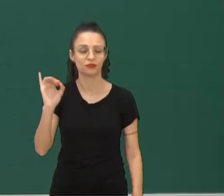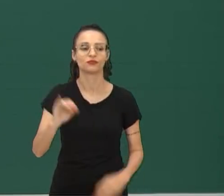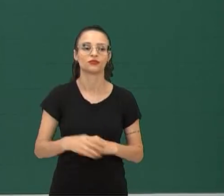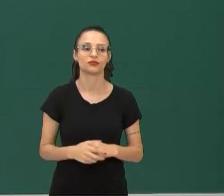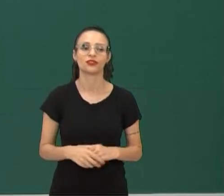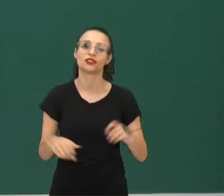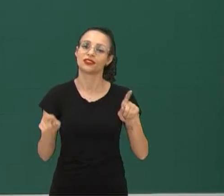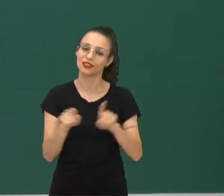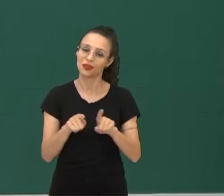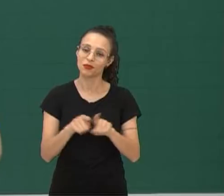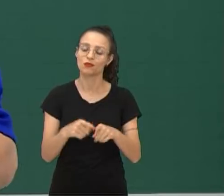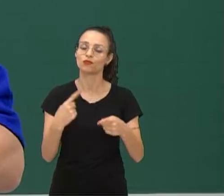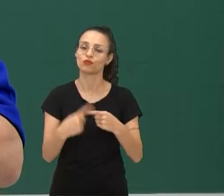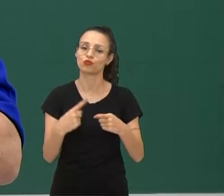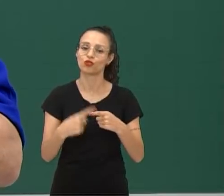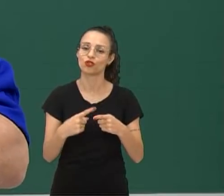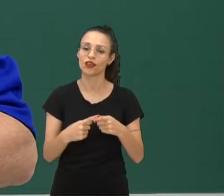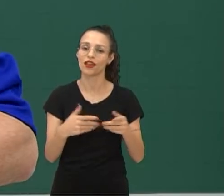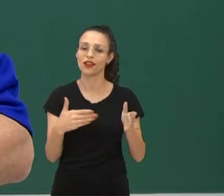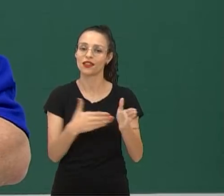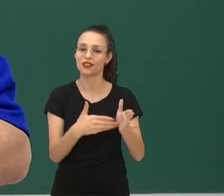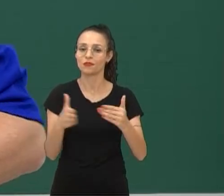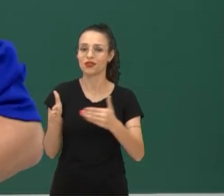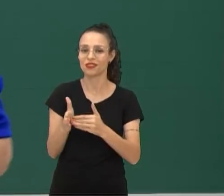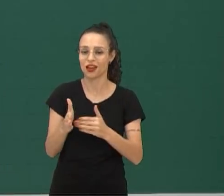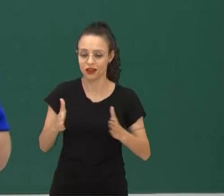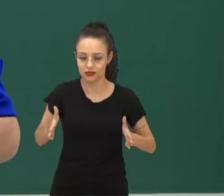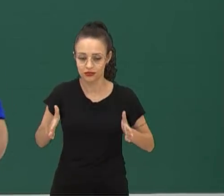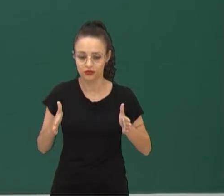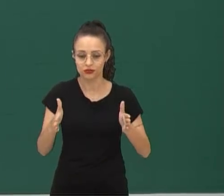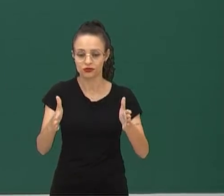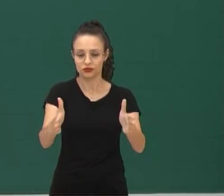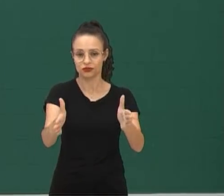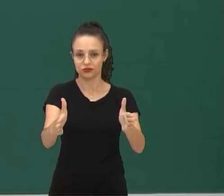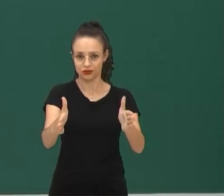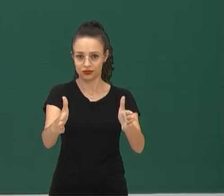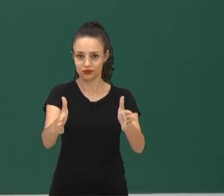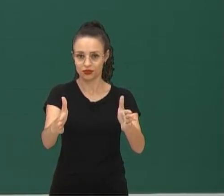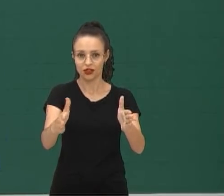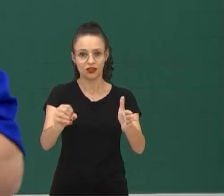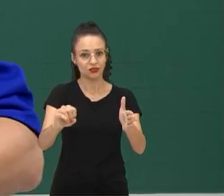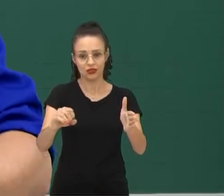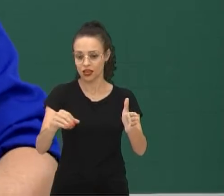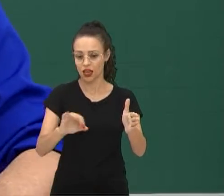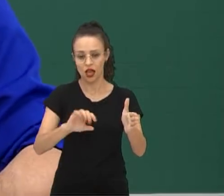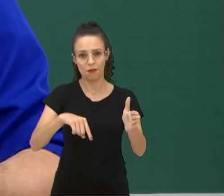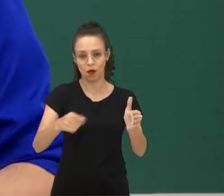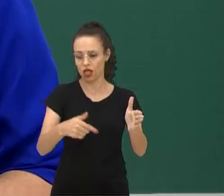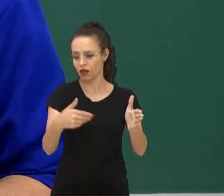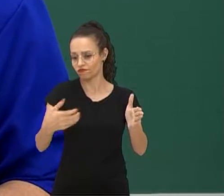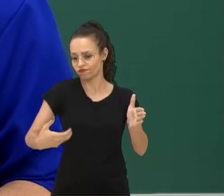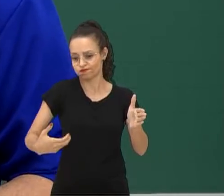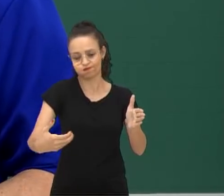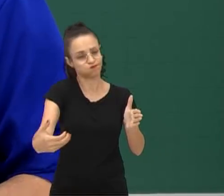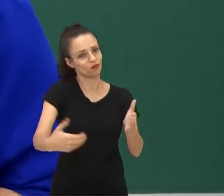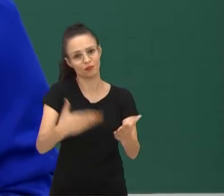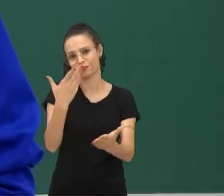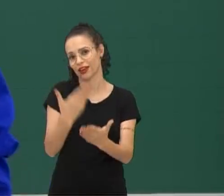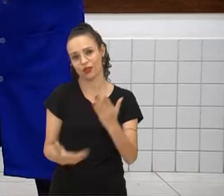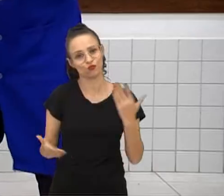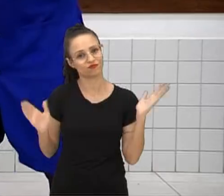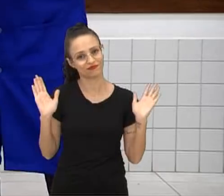né? E também para limitar o arremesso, tá? Então, se a tua bola cai na canaleta, perdeu o